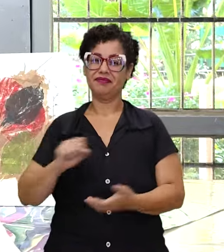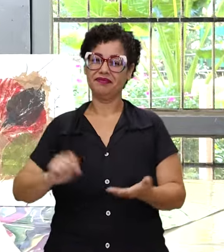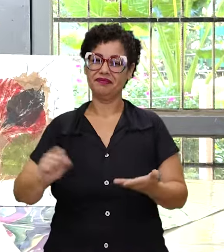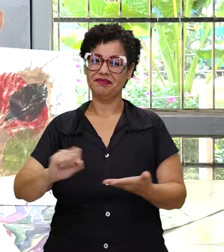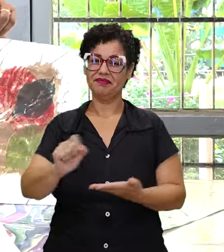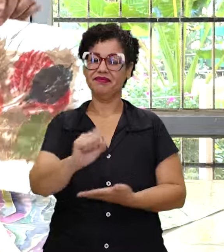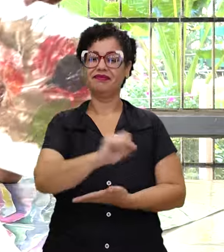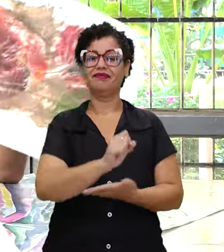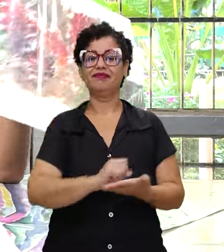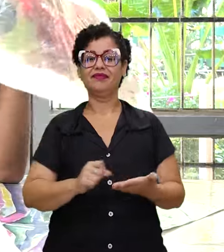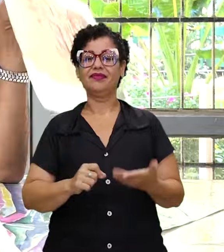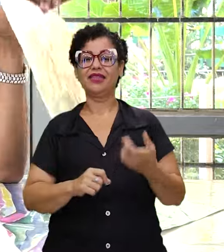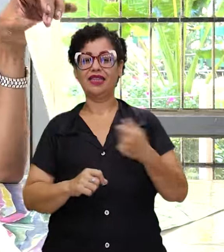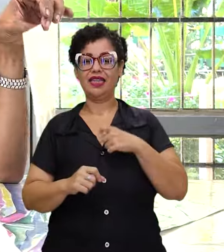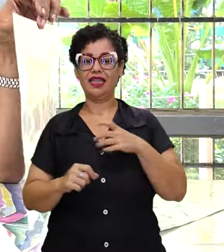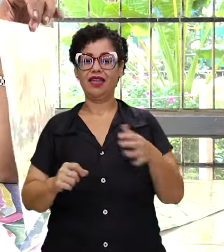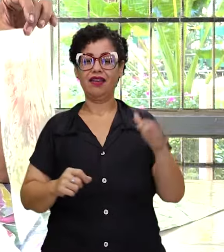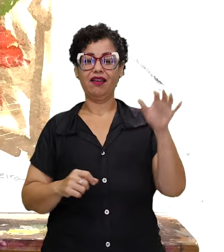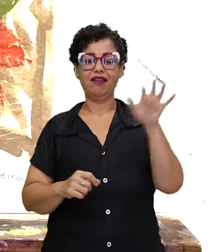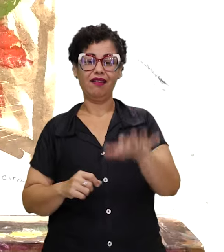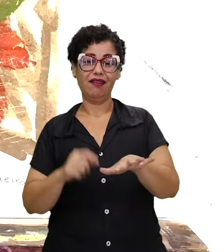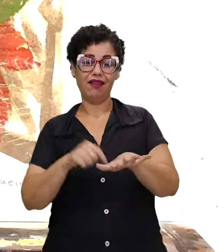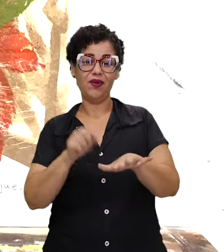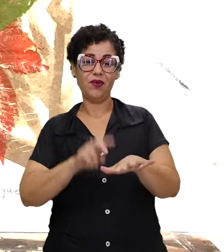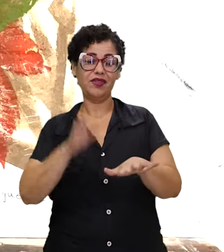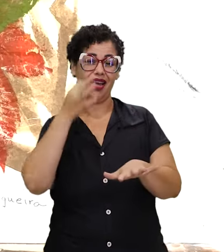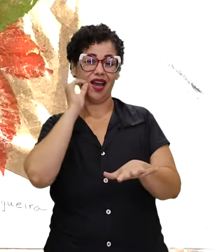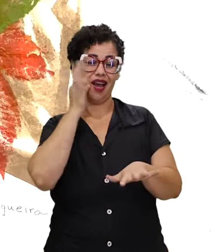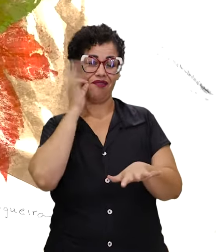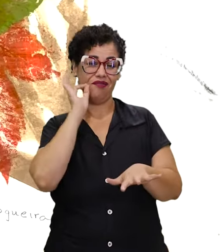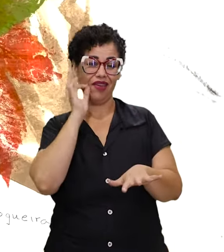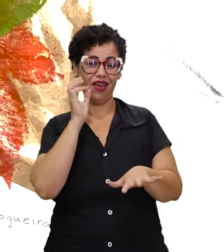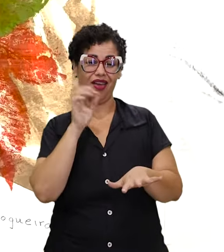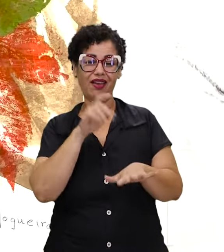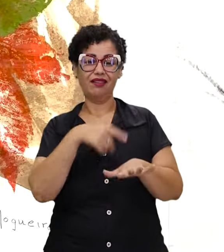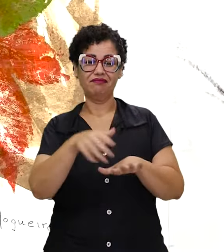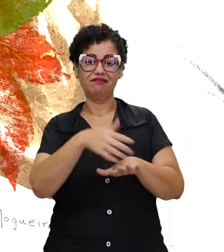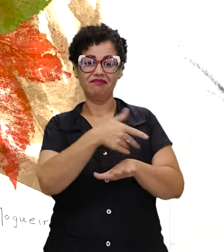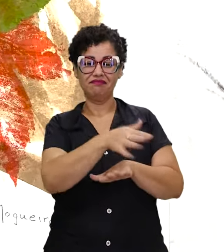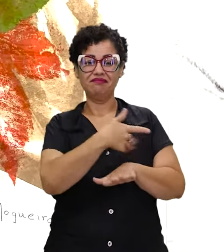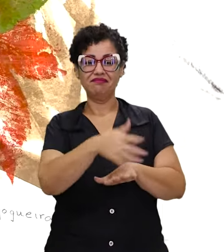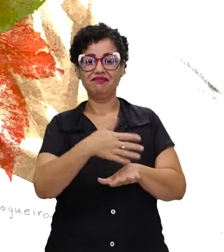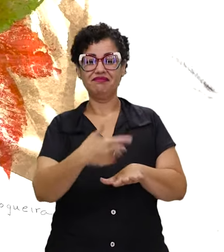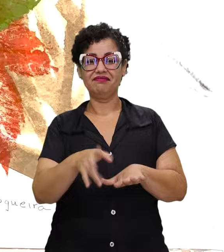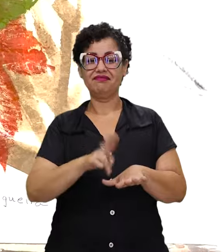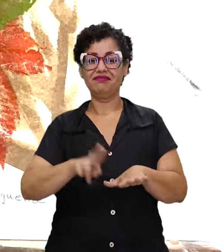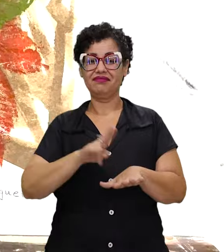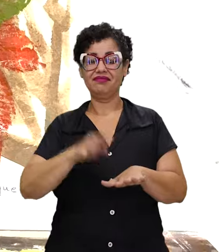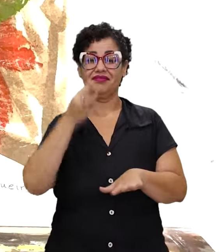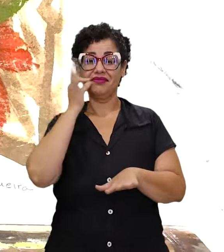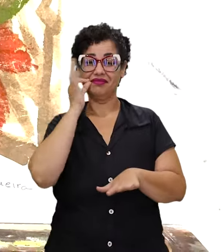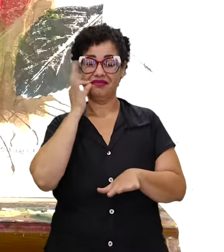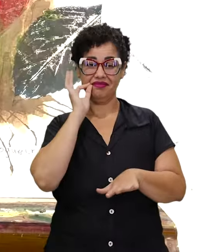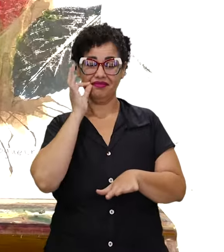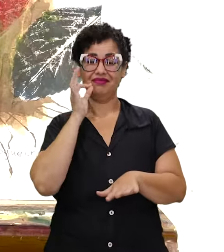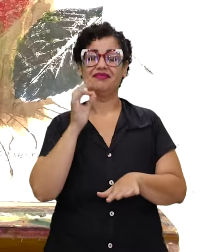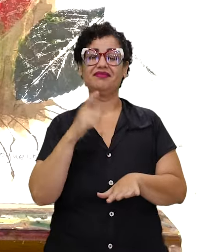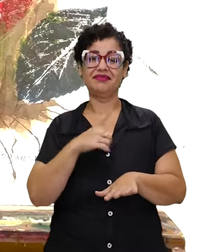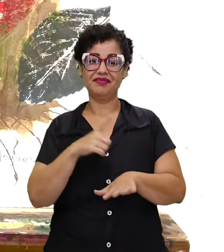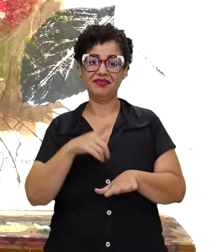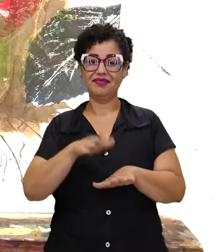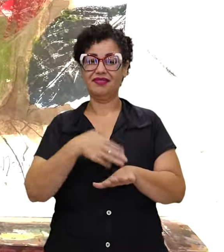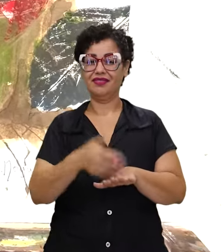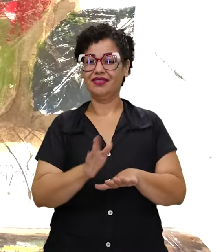tenho o café, uma primeira impressão com café, né? Onde que eu dei leves